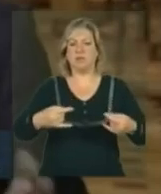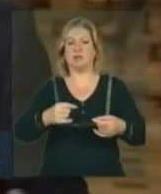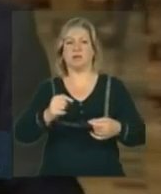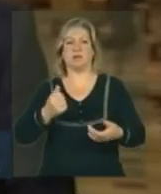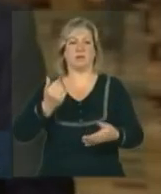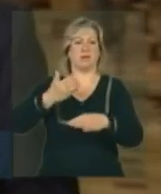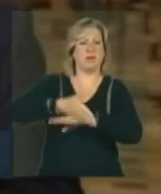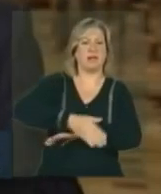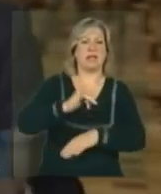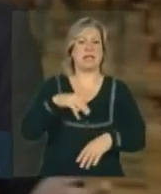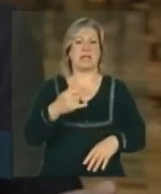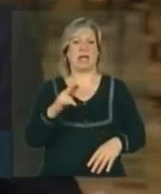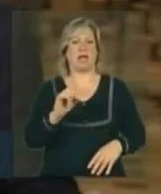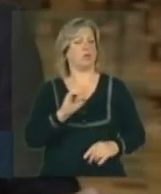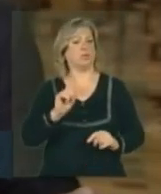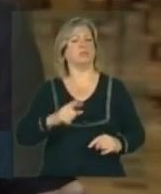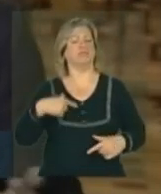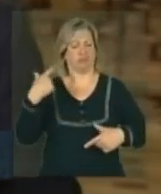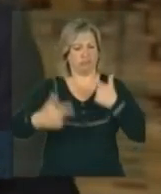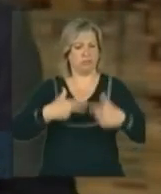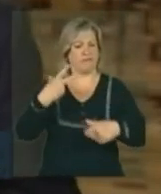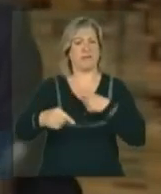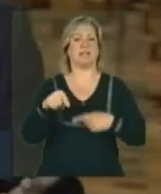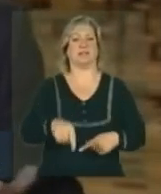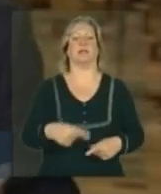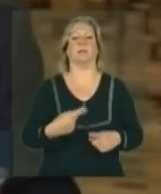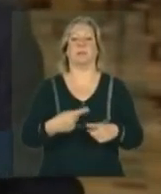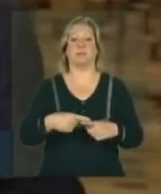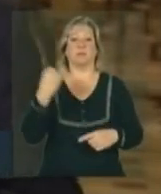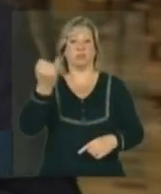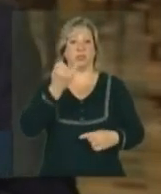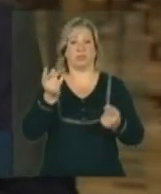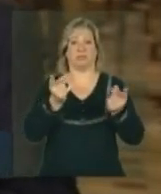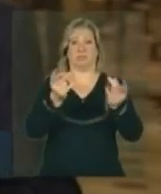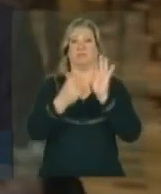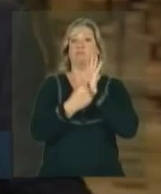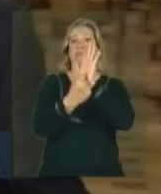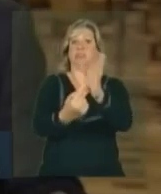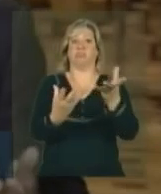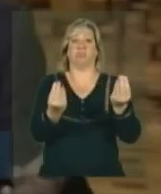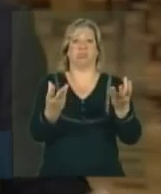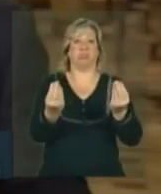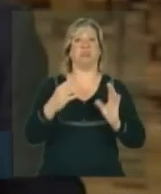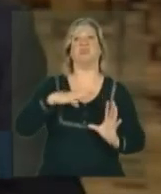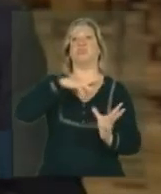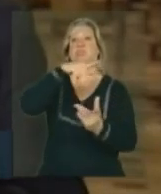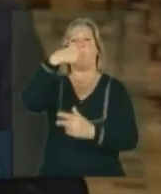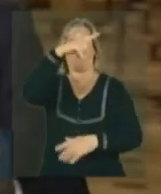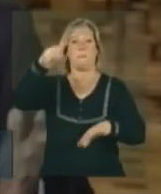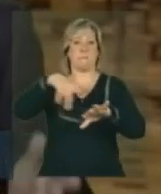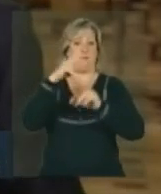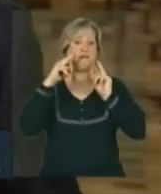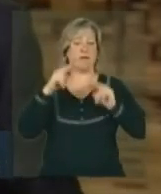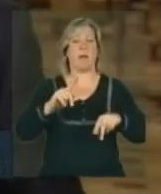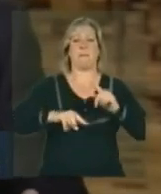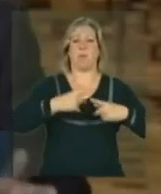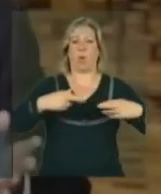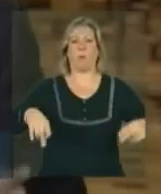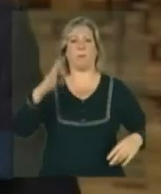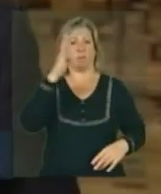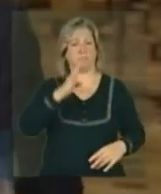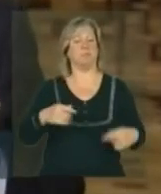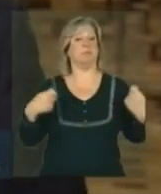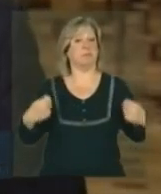interesse, atenção, tem um potencial de marketing muito forte, tem uma presença no mercado com produtos e merecerá